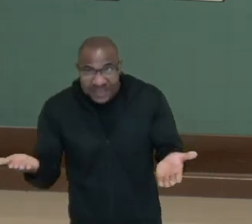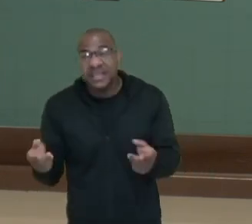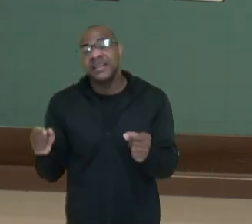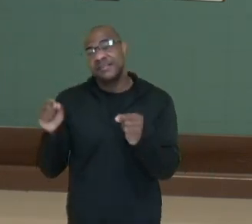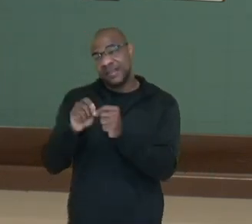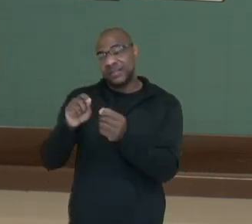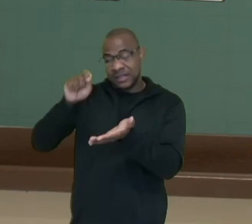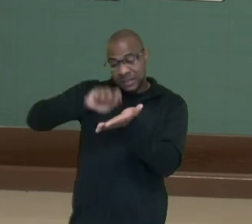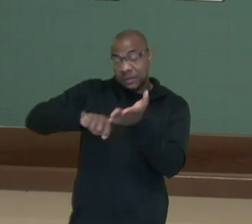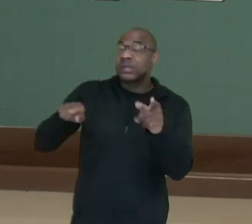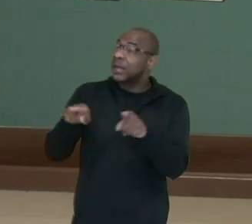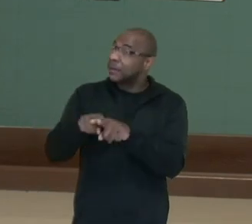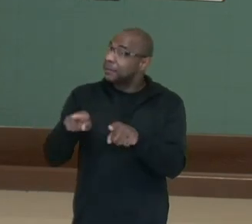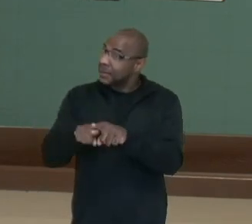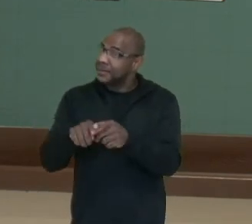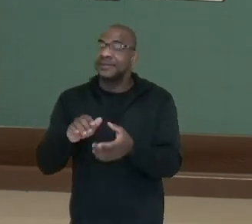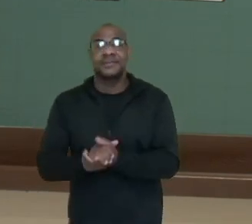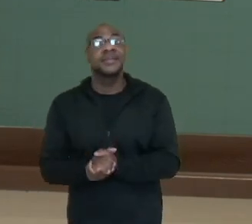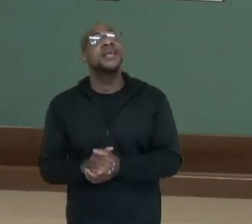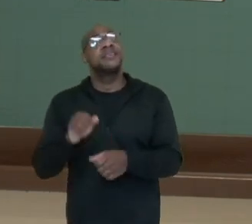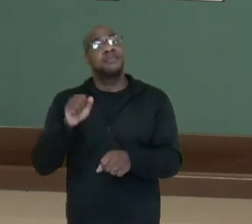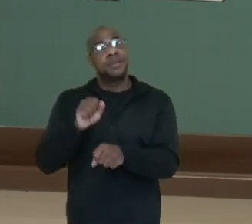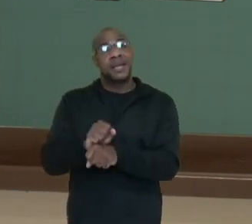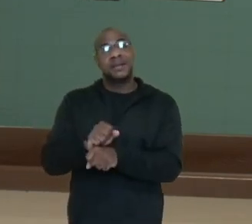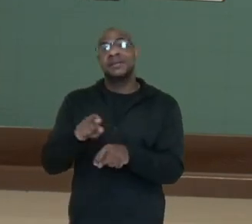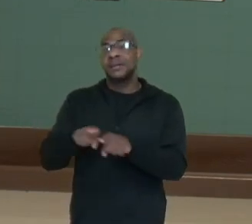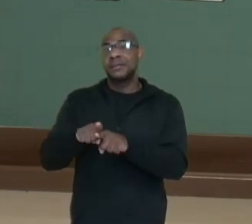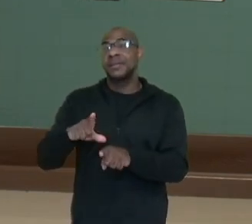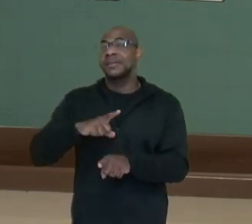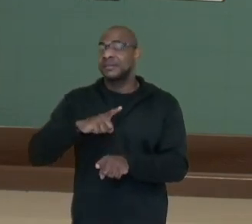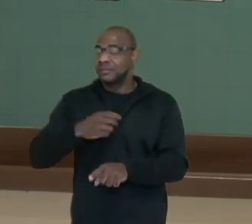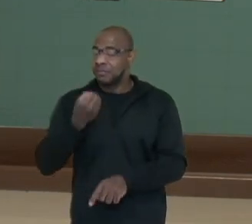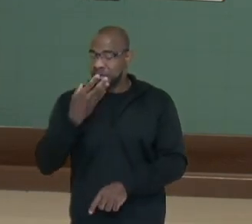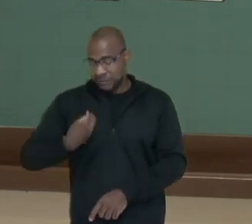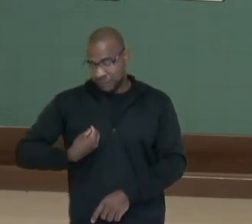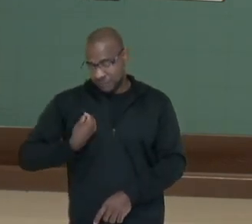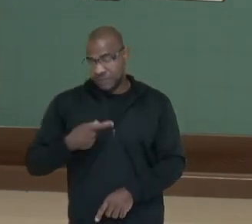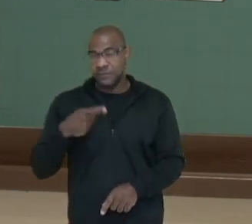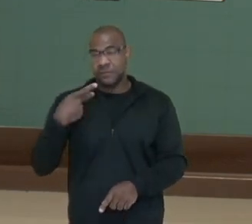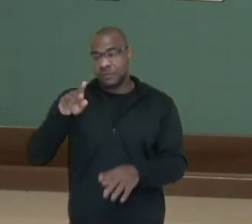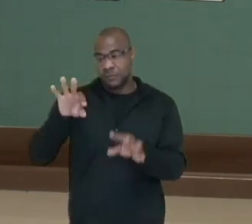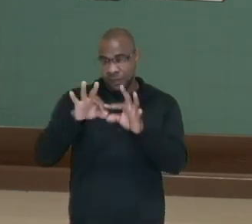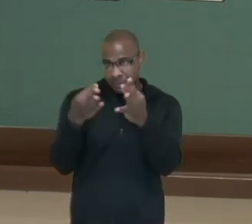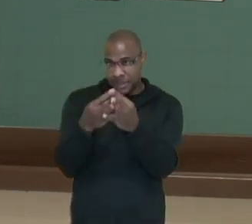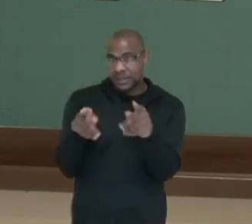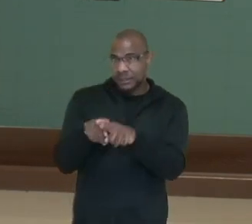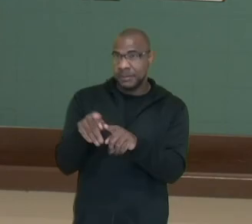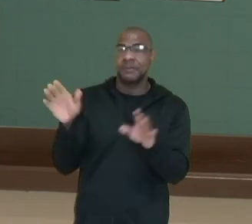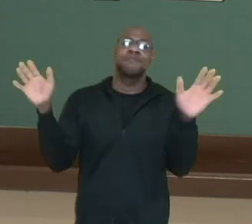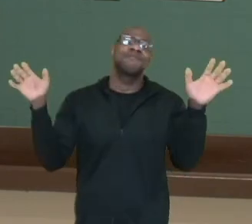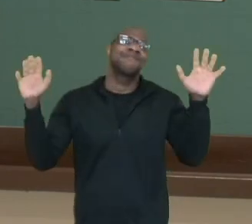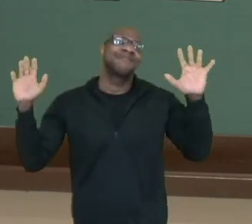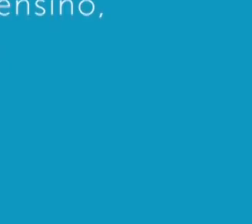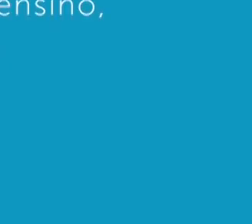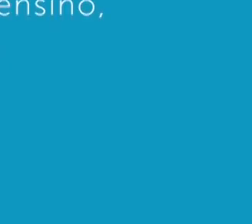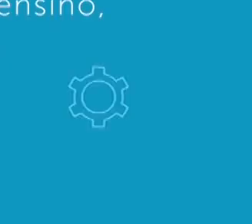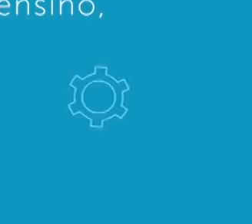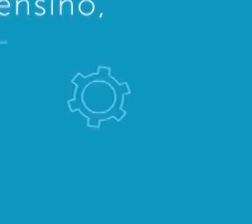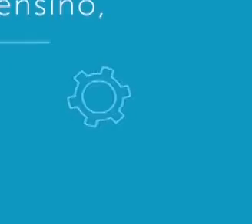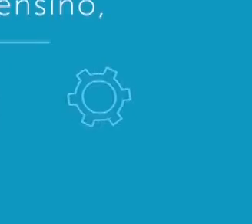muitas anotações, espero mais ainda que você fique bem, você e a sua família. Até breve, tchau, tchau.